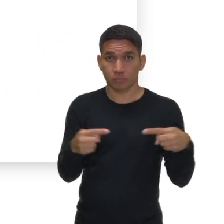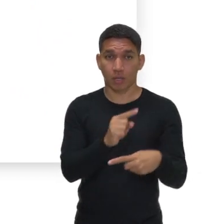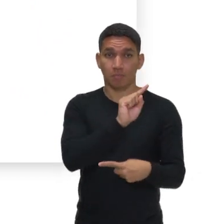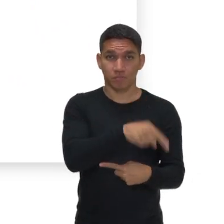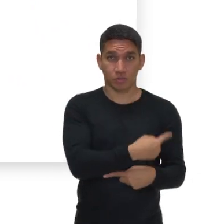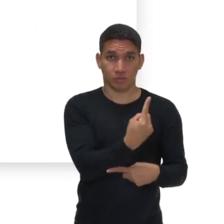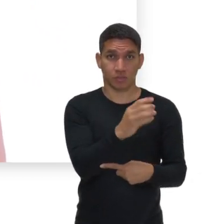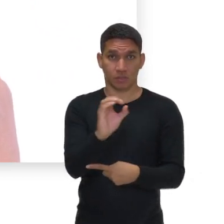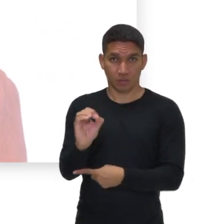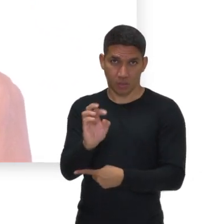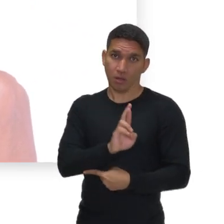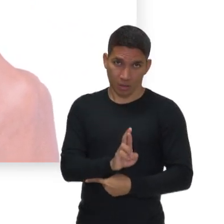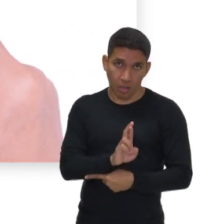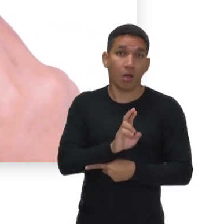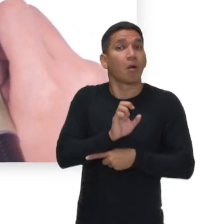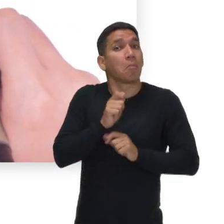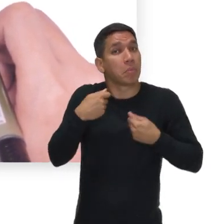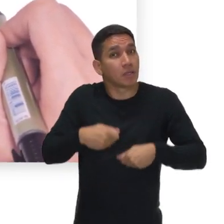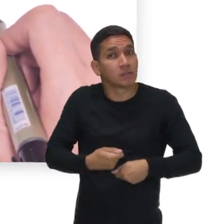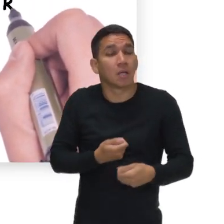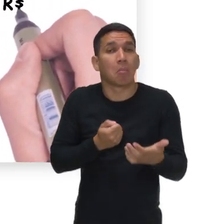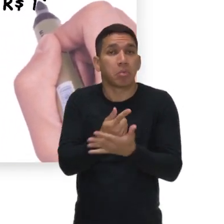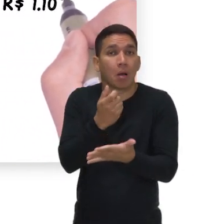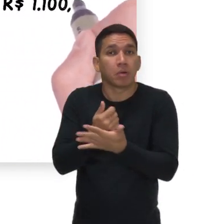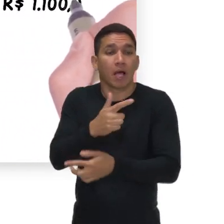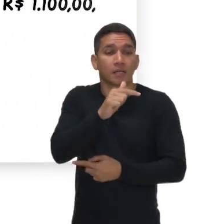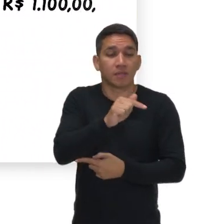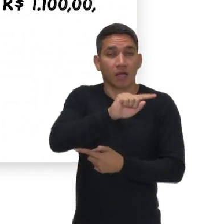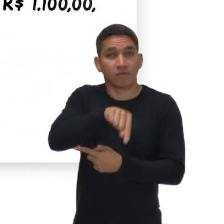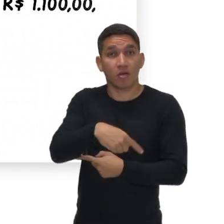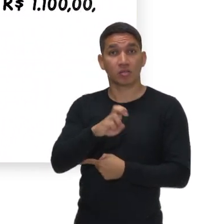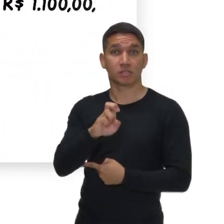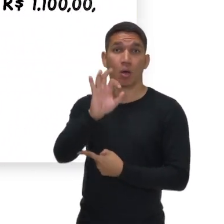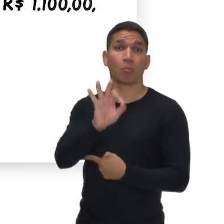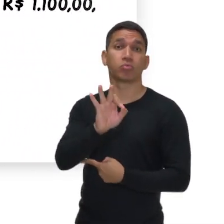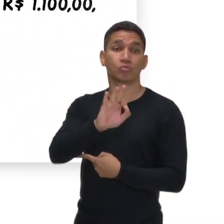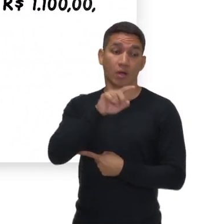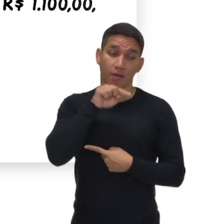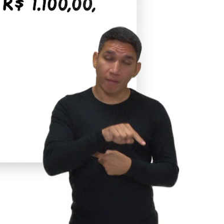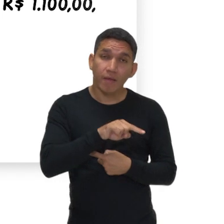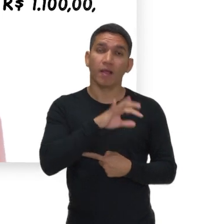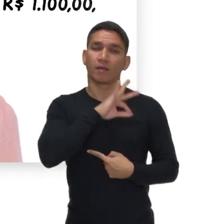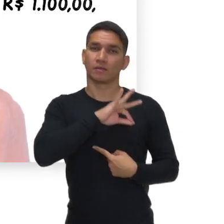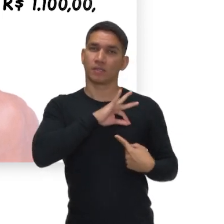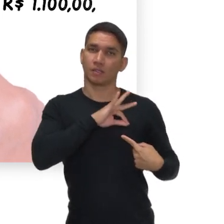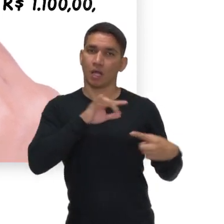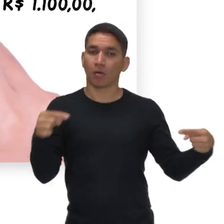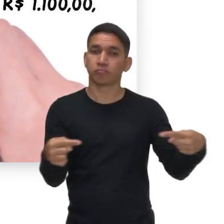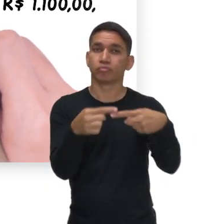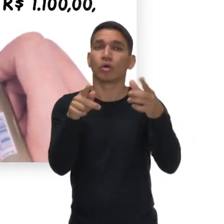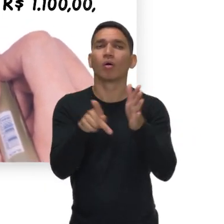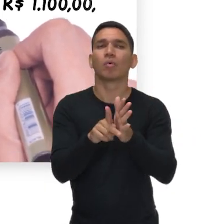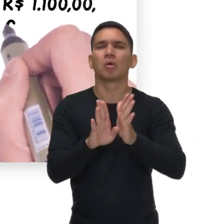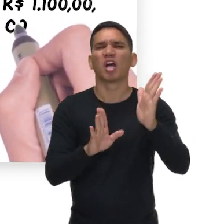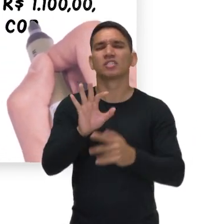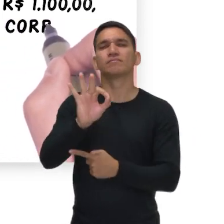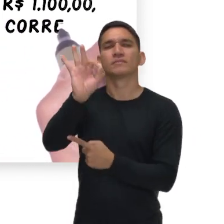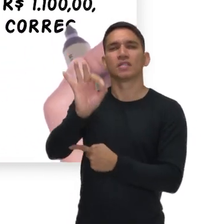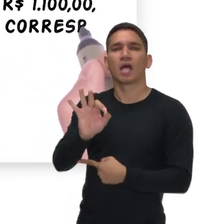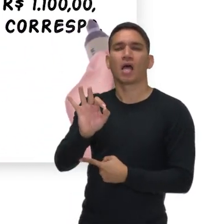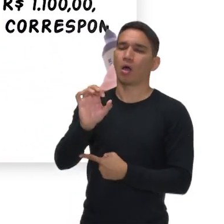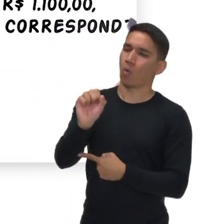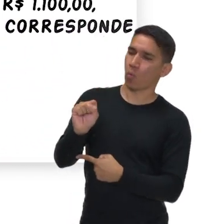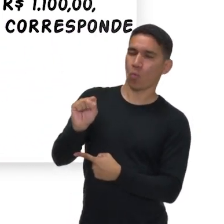ou seja, R$ 1.100, ele deve pagar 7,5% deste valor, que corresponde a